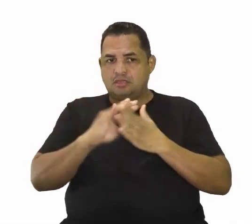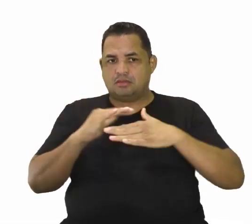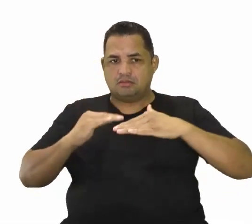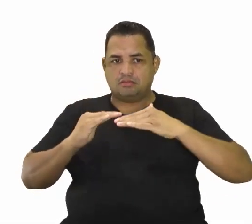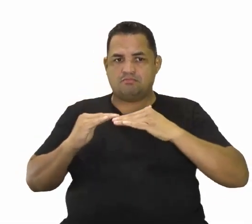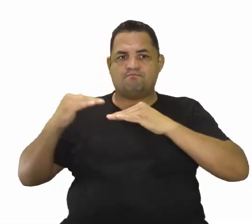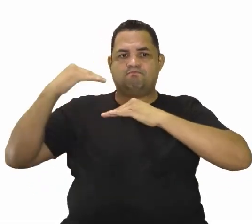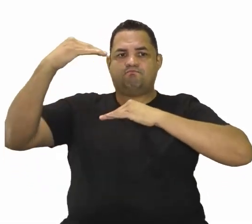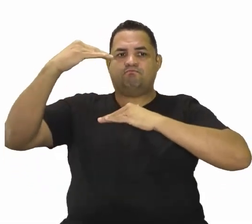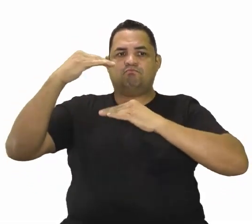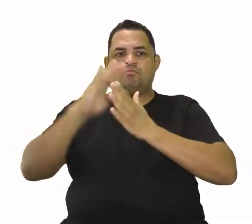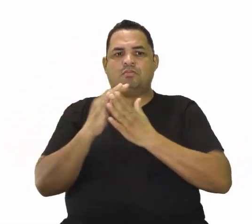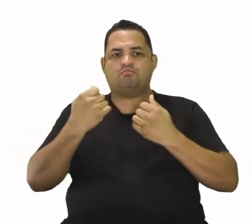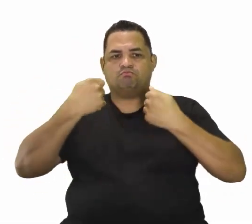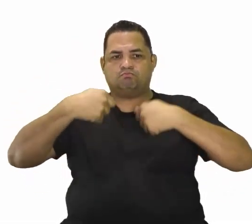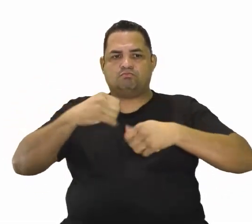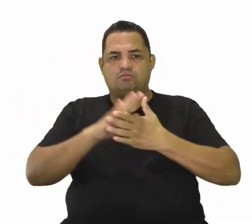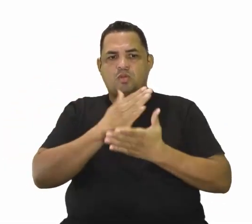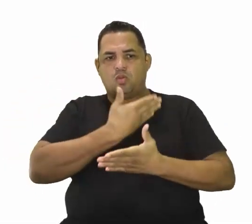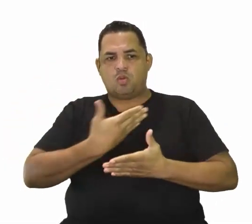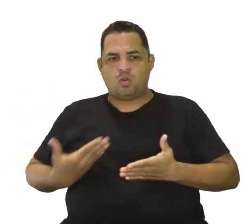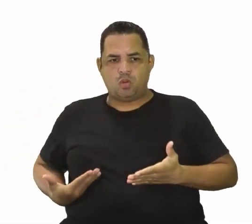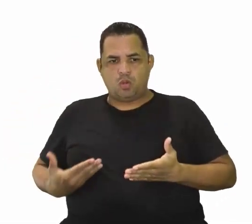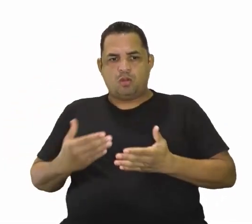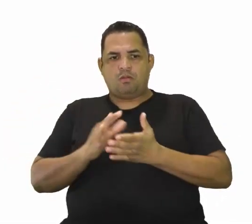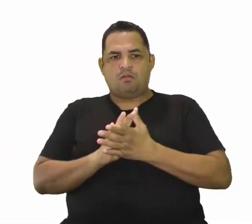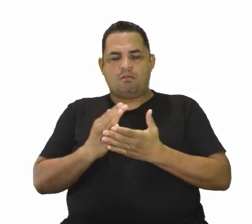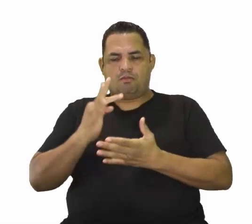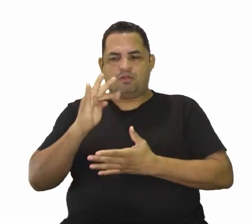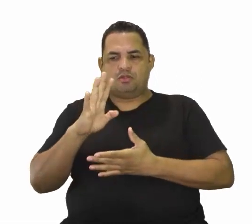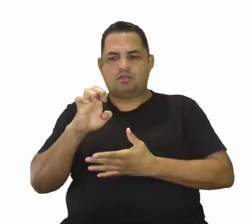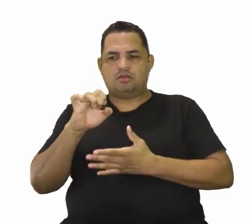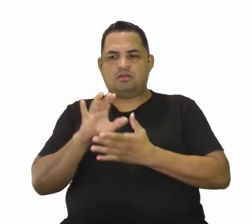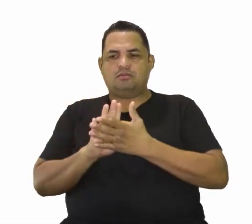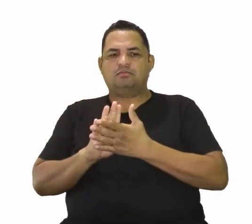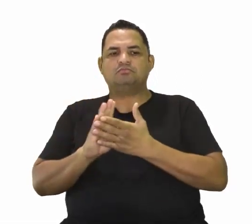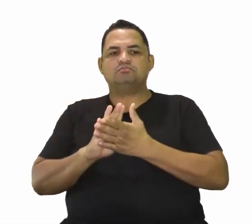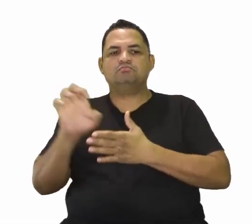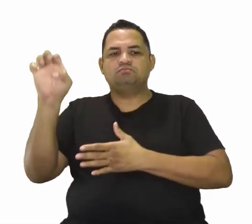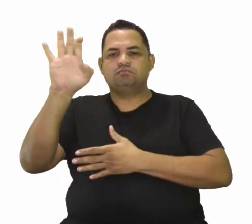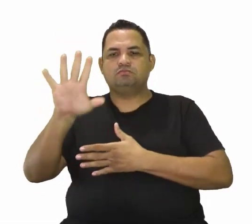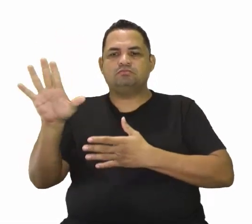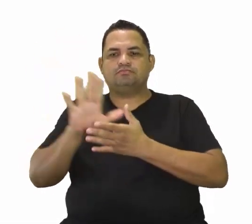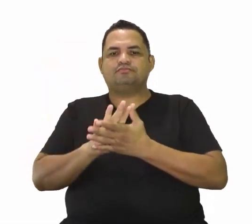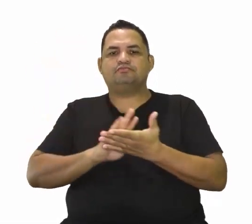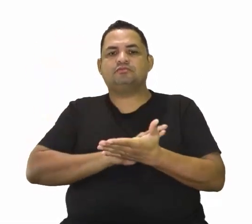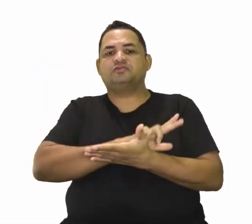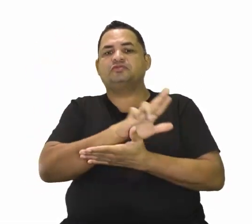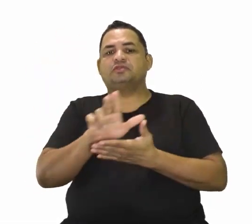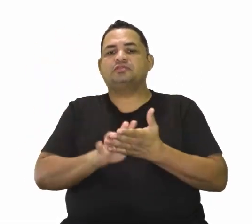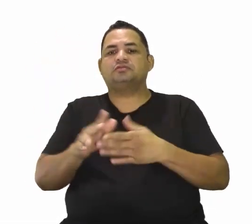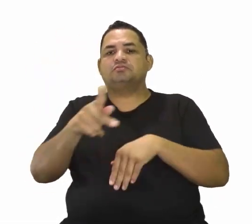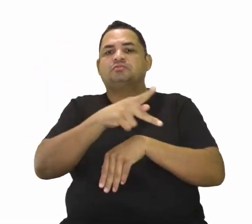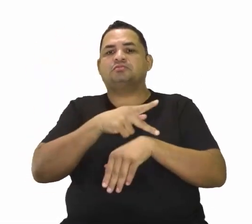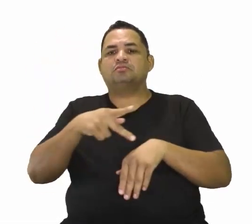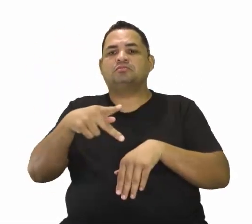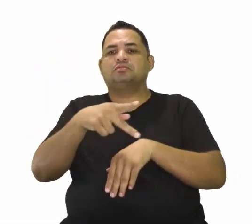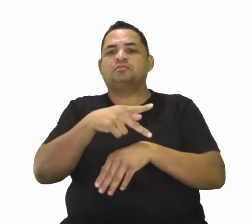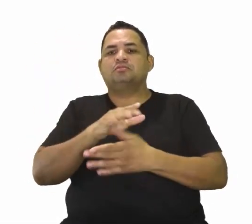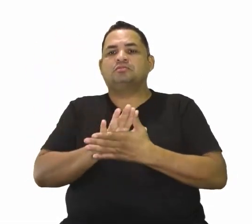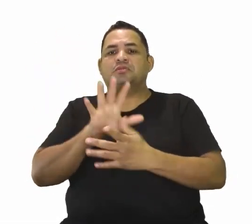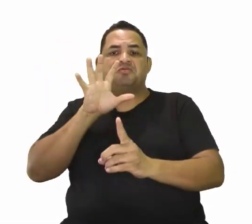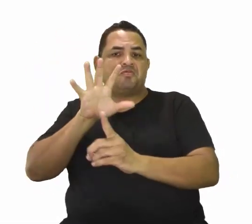ascensão ao poder do regime totalitário pela Europa. Falei agora há pouco, muitos países europeus